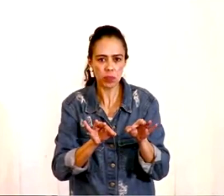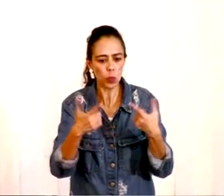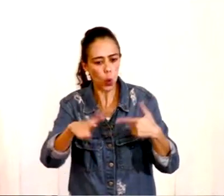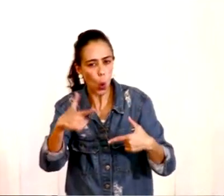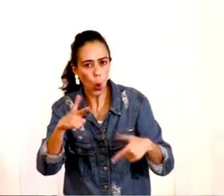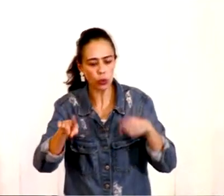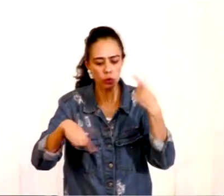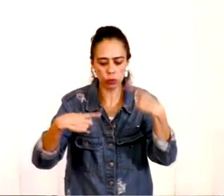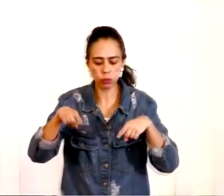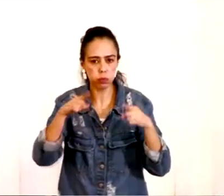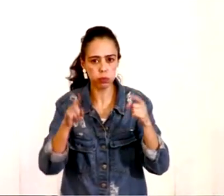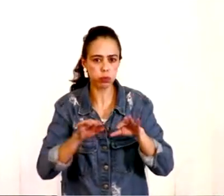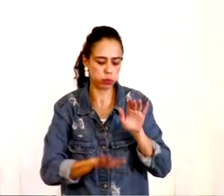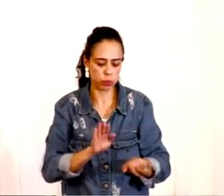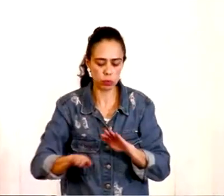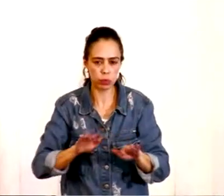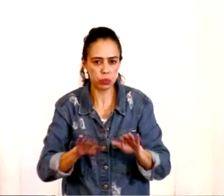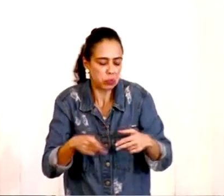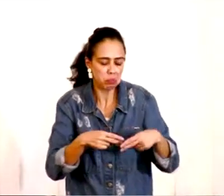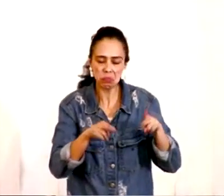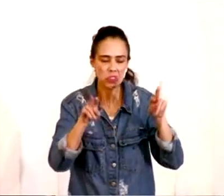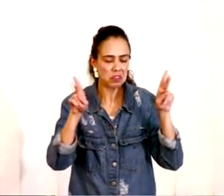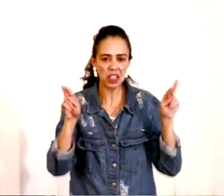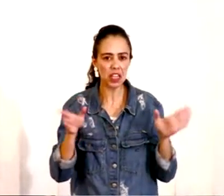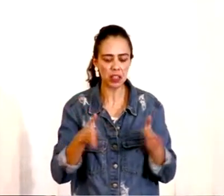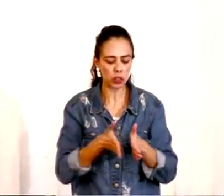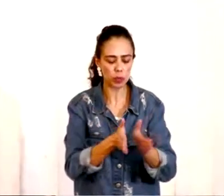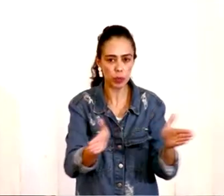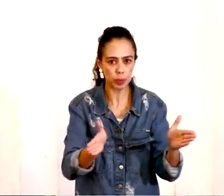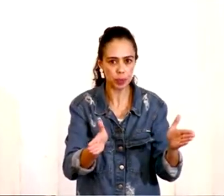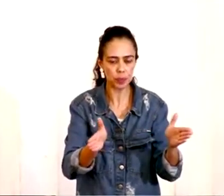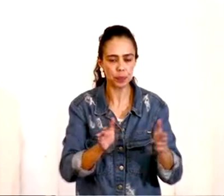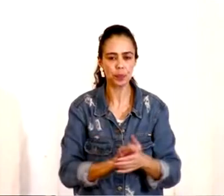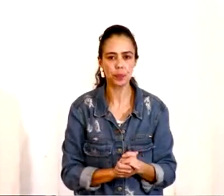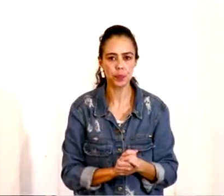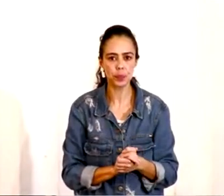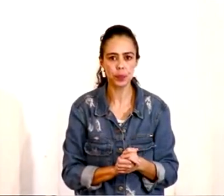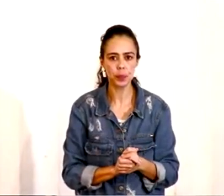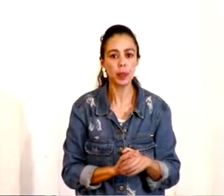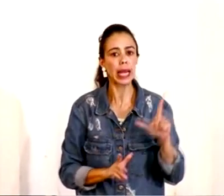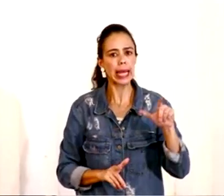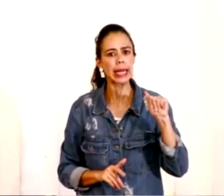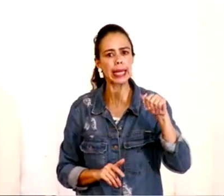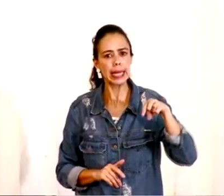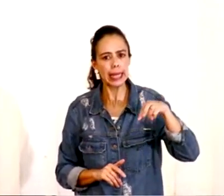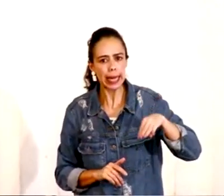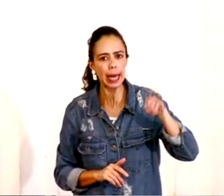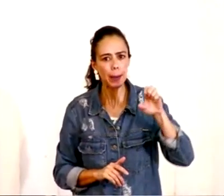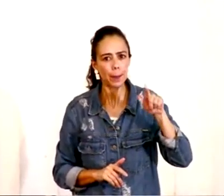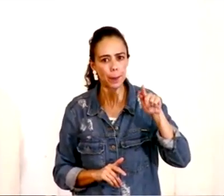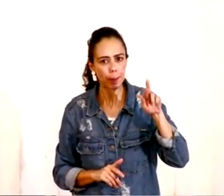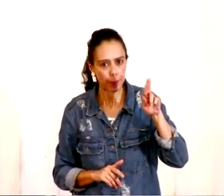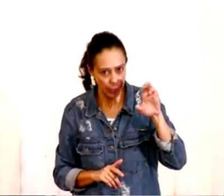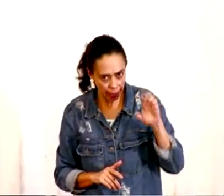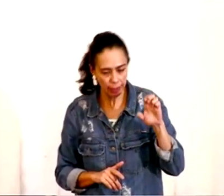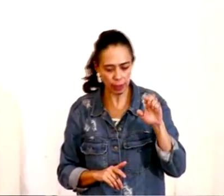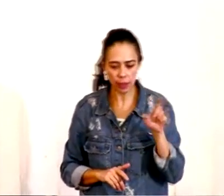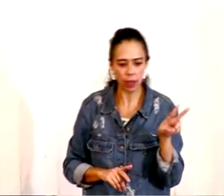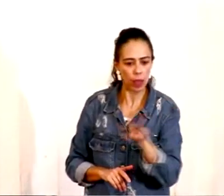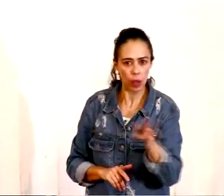Naamã. E disse Lameque às suas esposas, Ada e Zilá, ouve-me, vós mulheres de